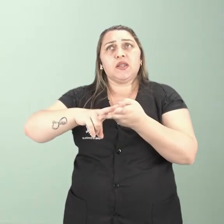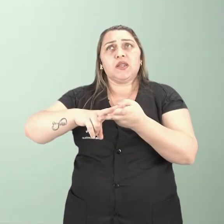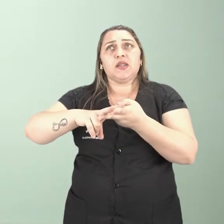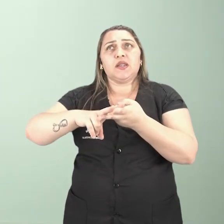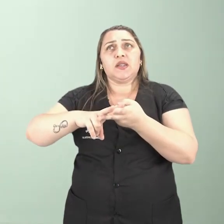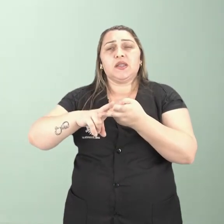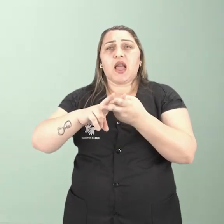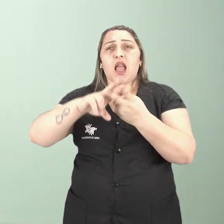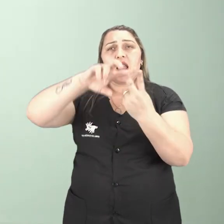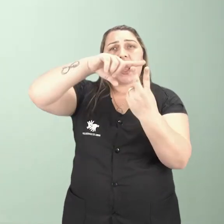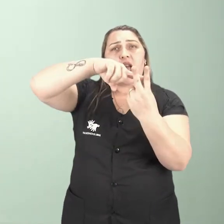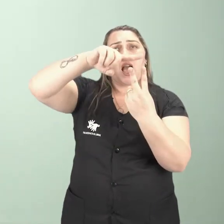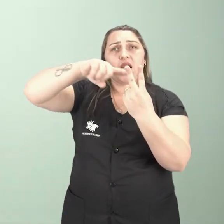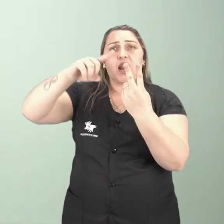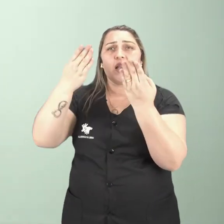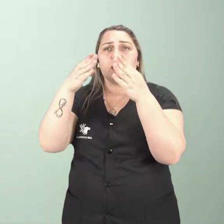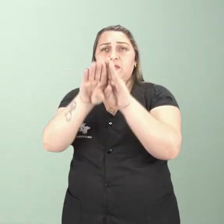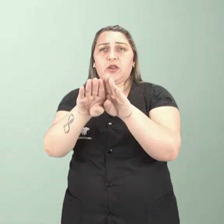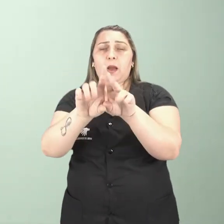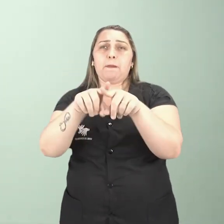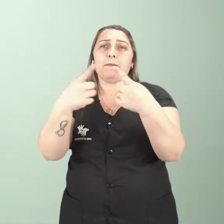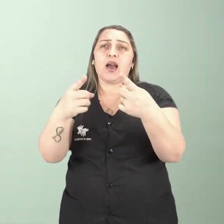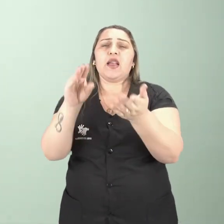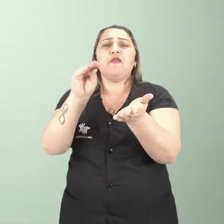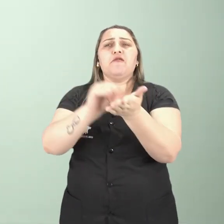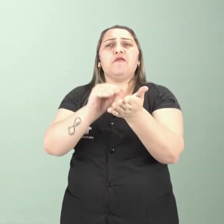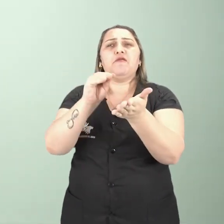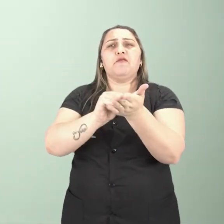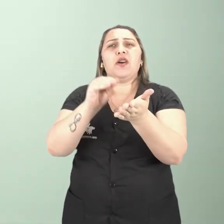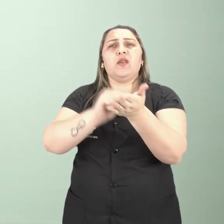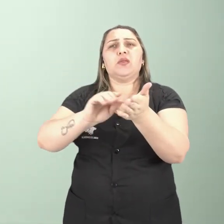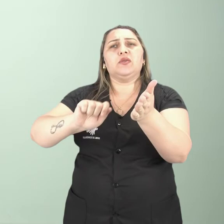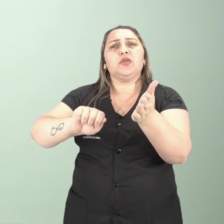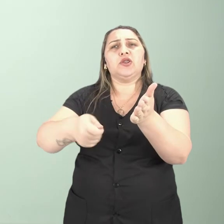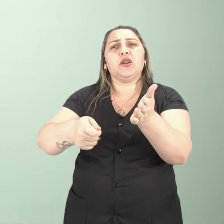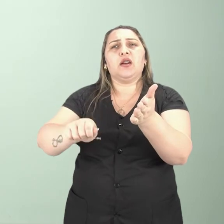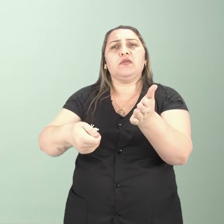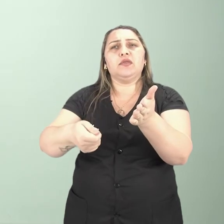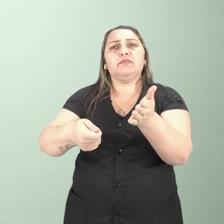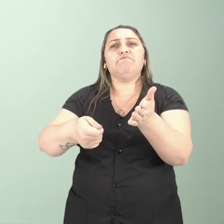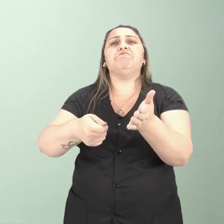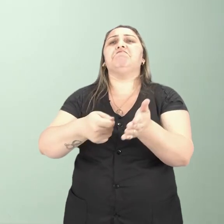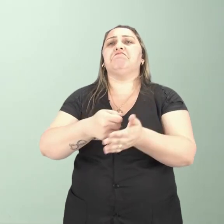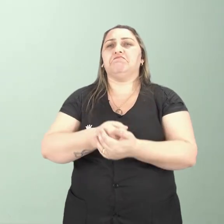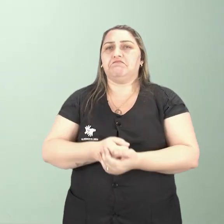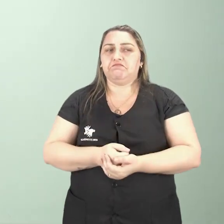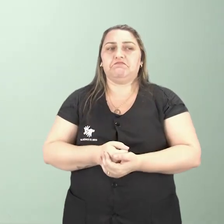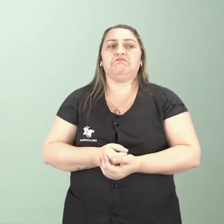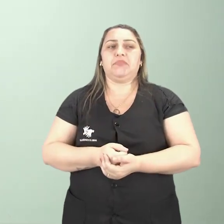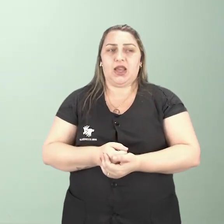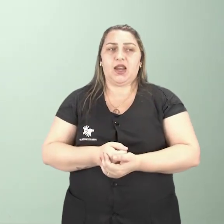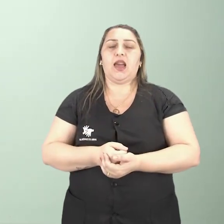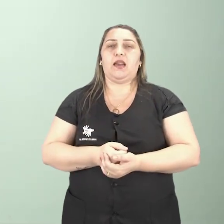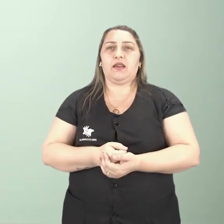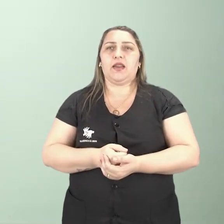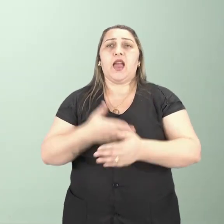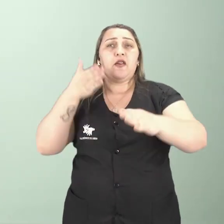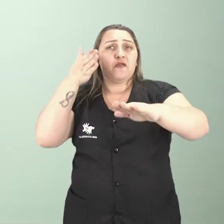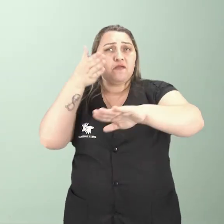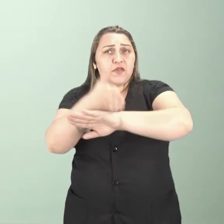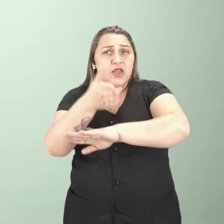as grades, nem as portas fechadas, mas a falta de uma chave. Ora, visite